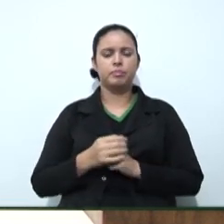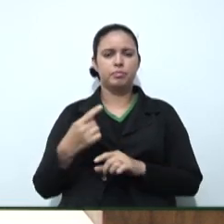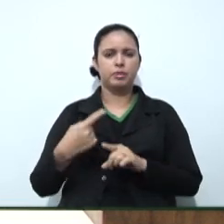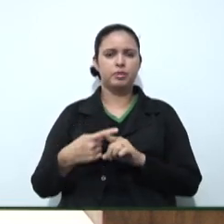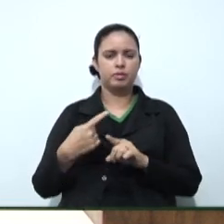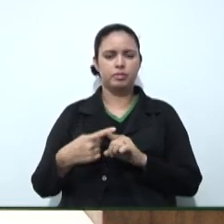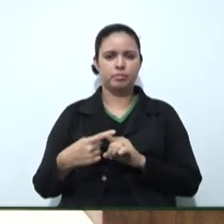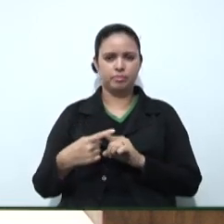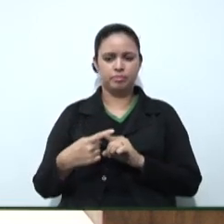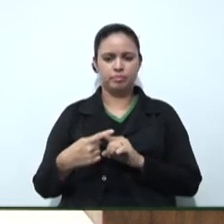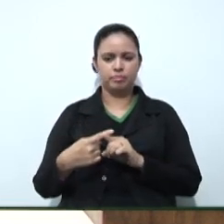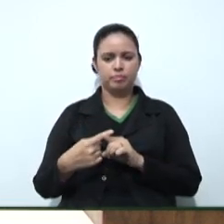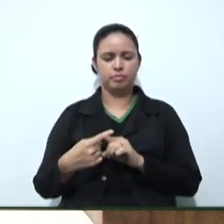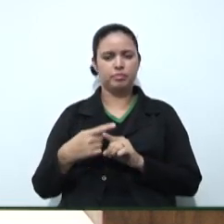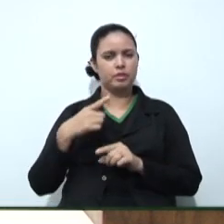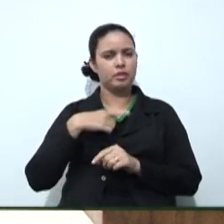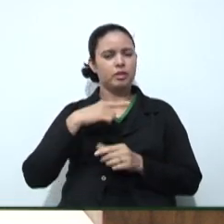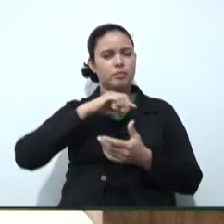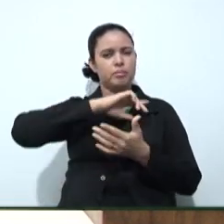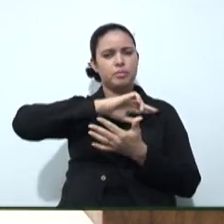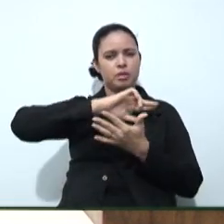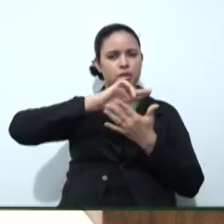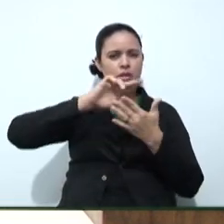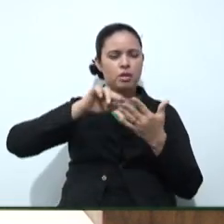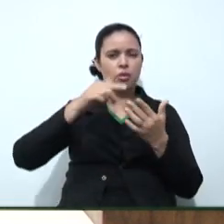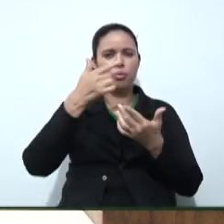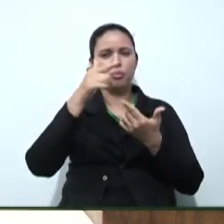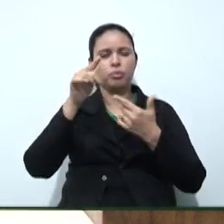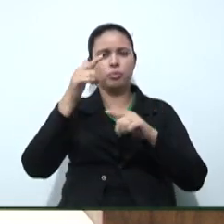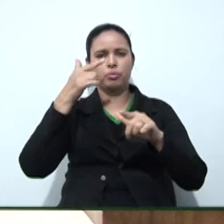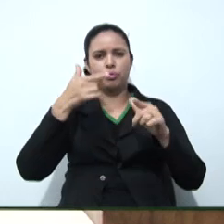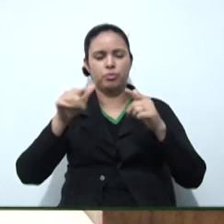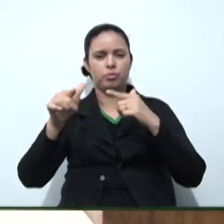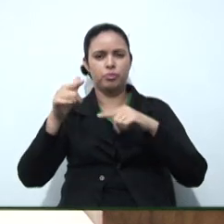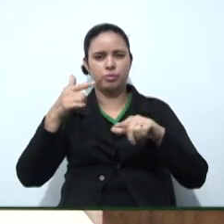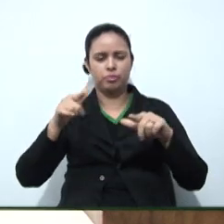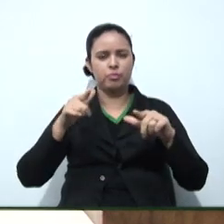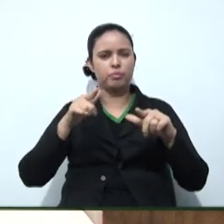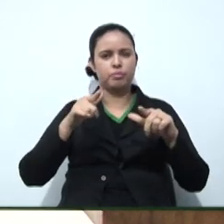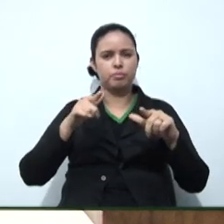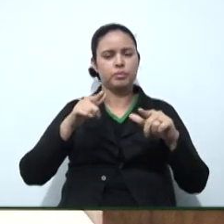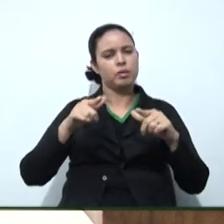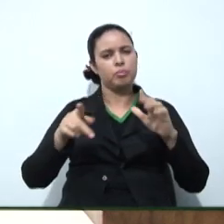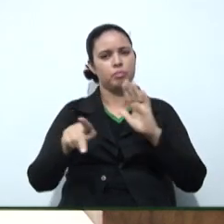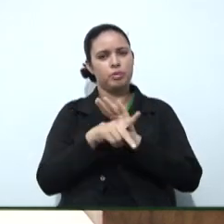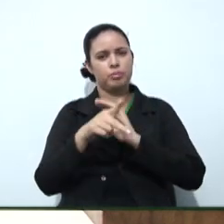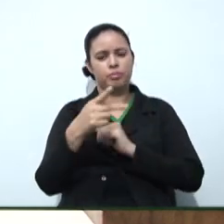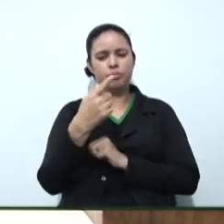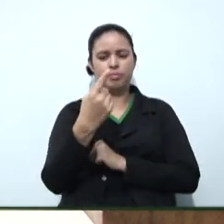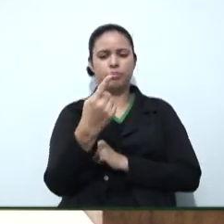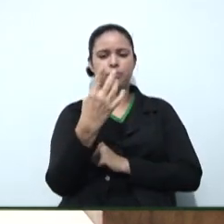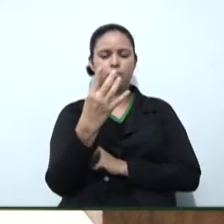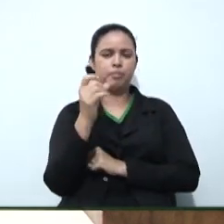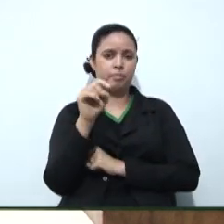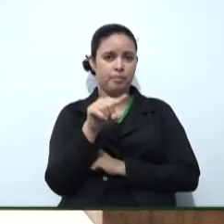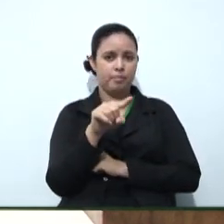14001. Então, existem várias outras que vão derivando da 14000, não é? Então, costumamos dizer